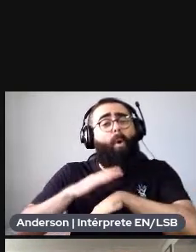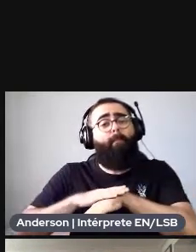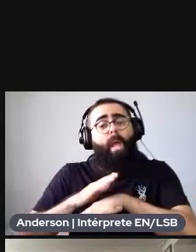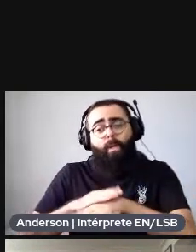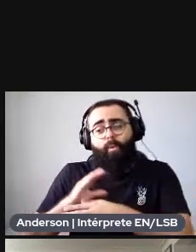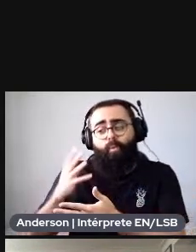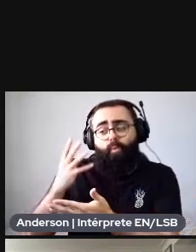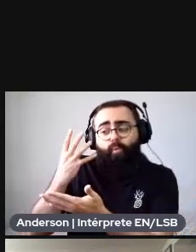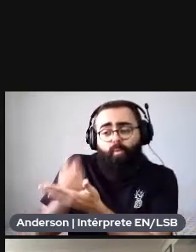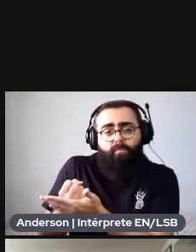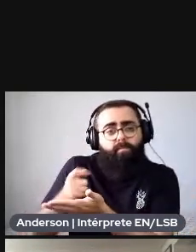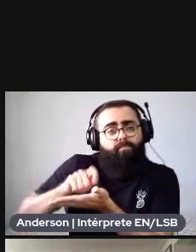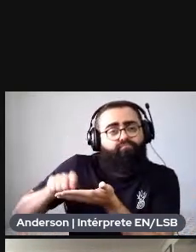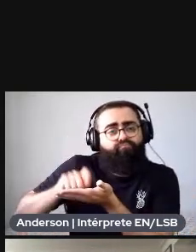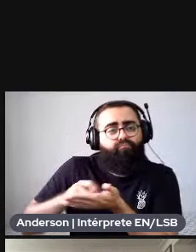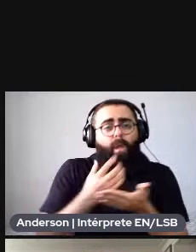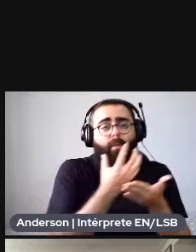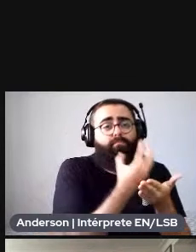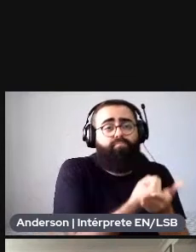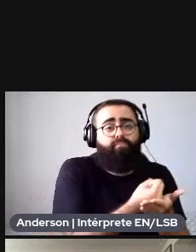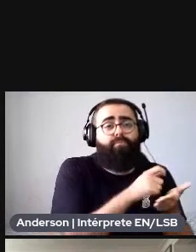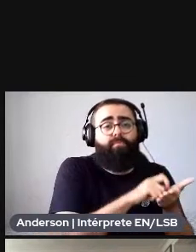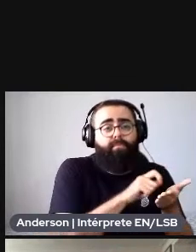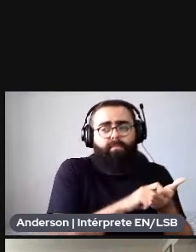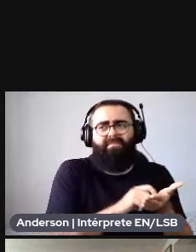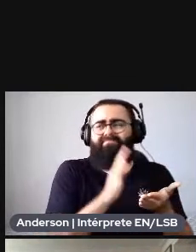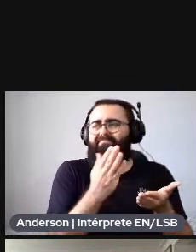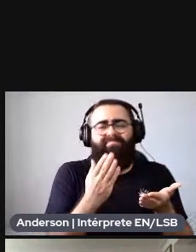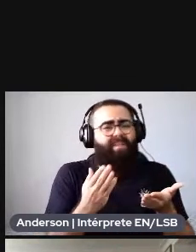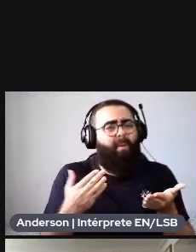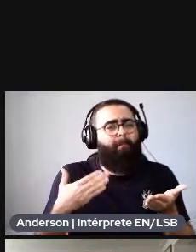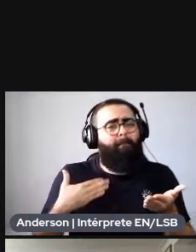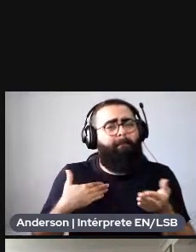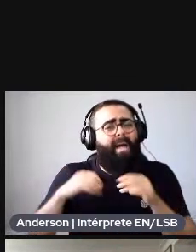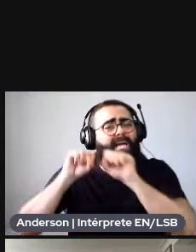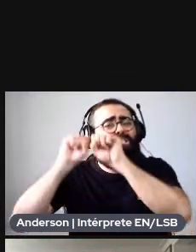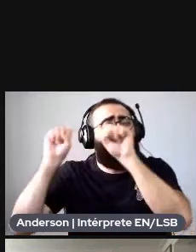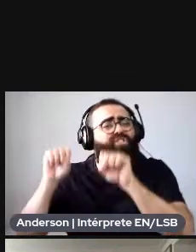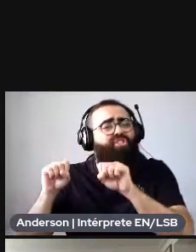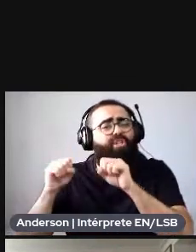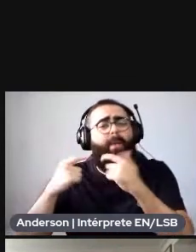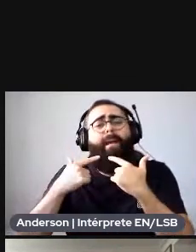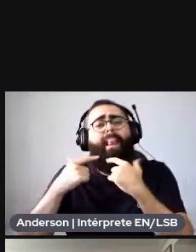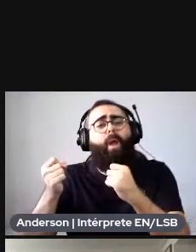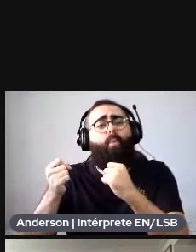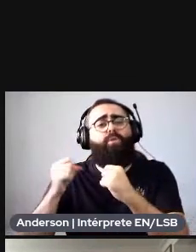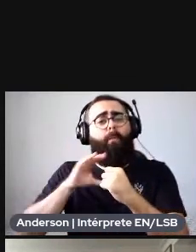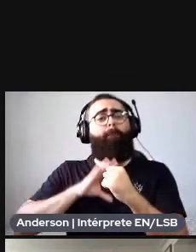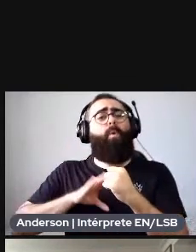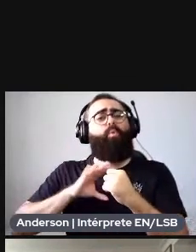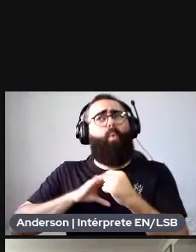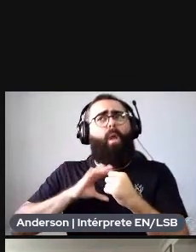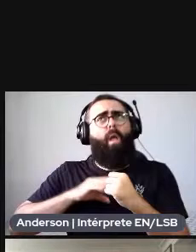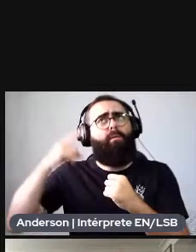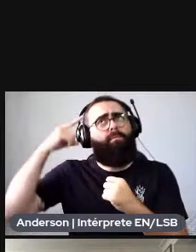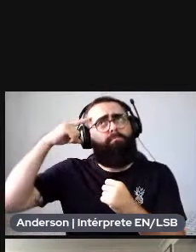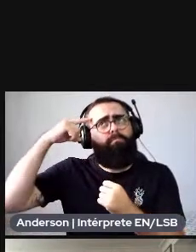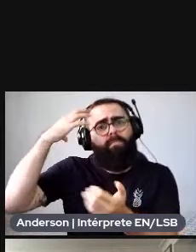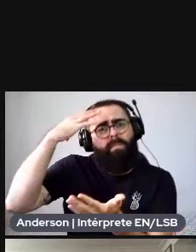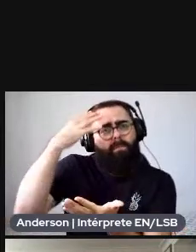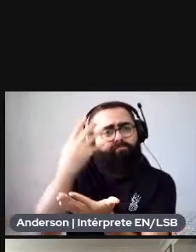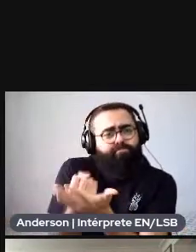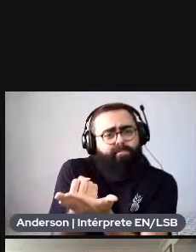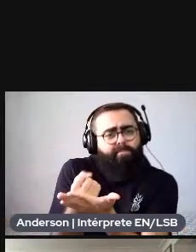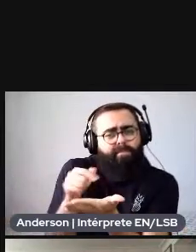dizer que há algo no sistema linguístico português, no sistema linguístico do português europeu,